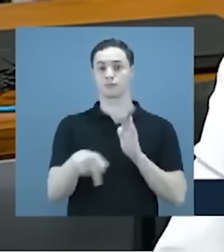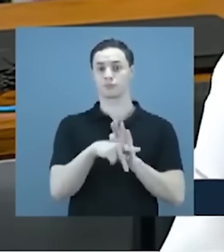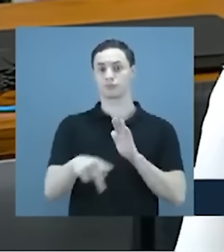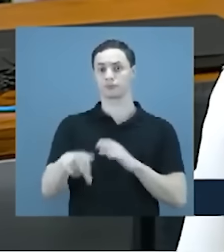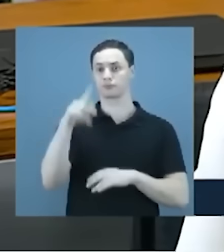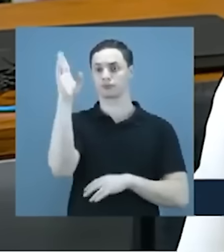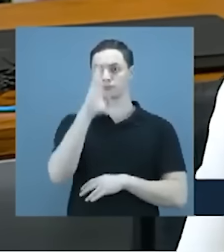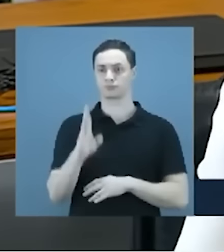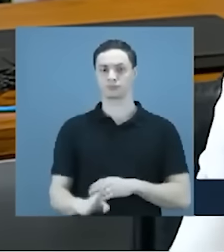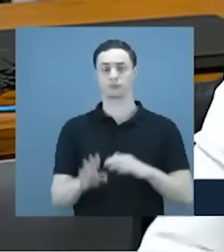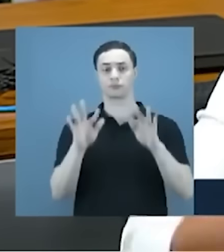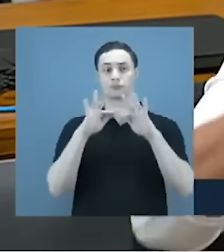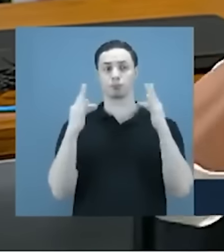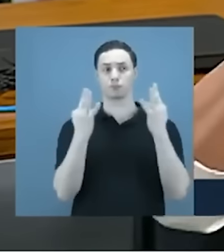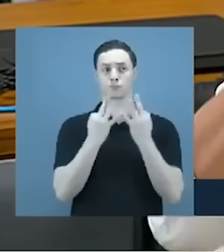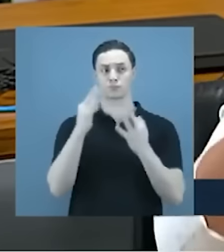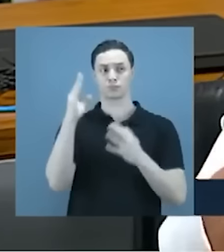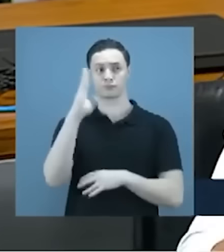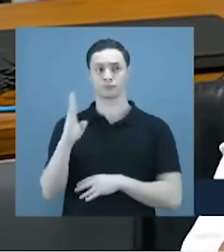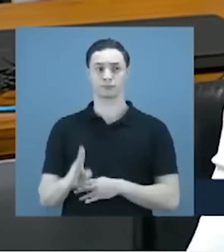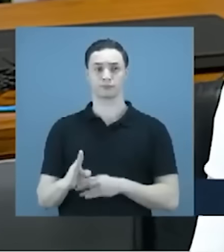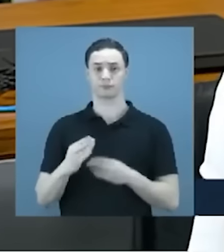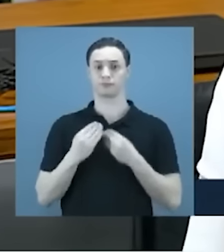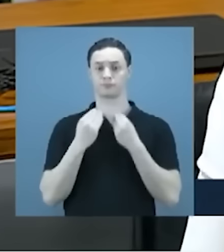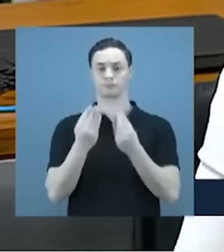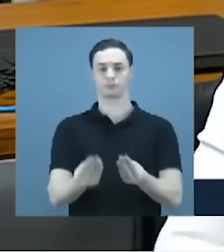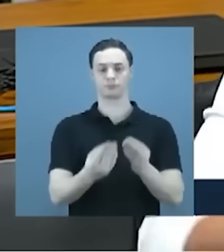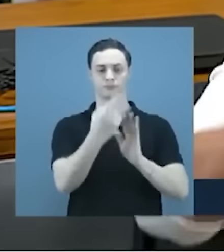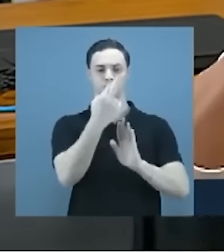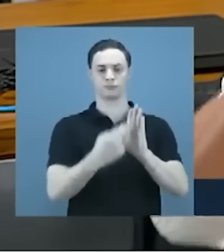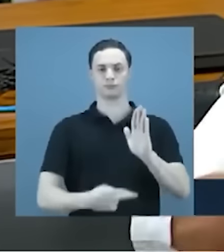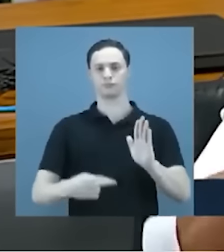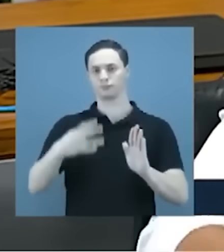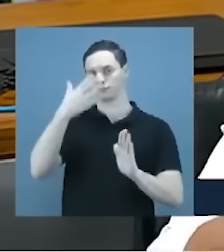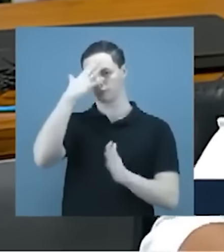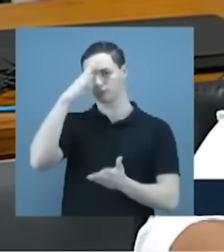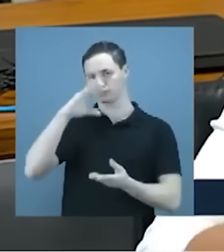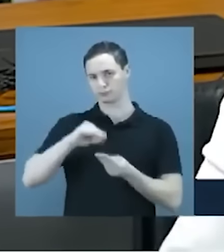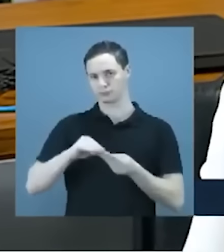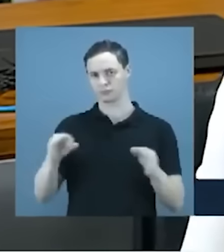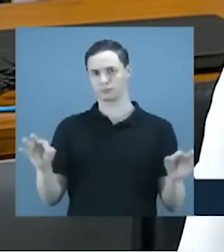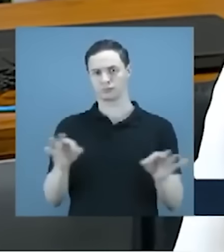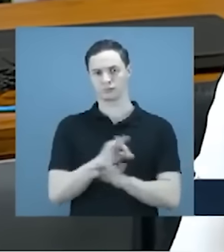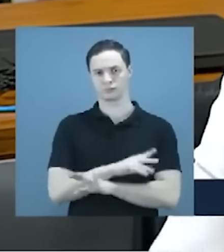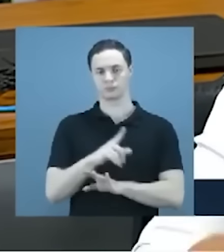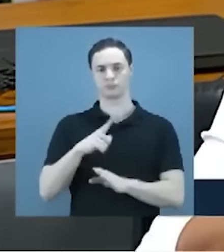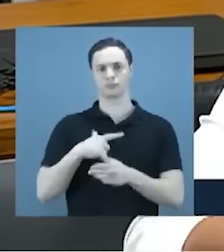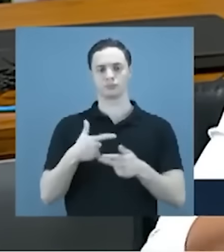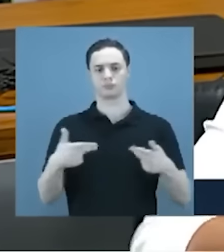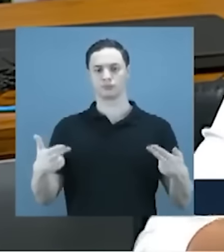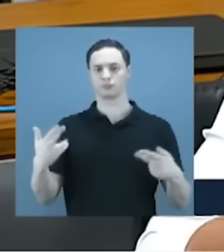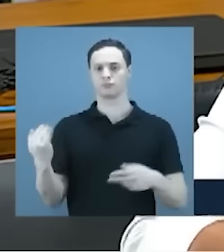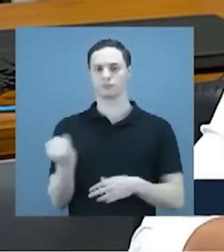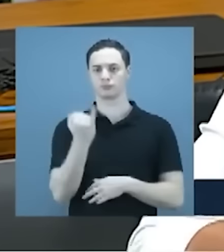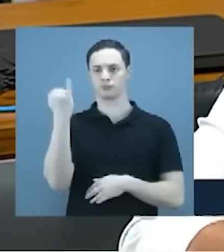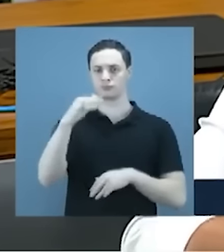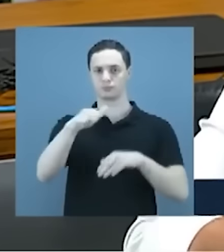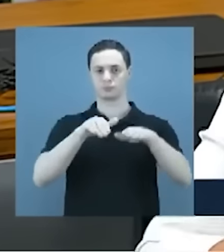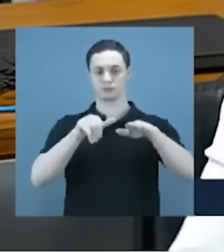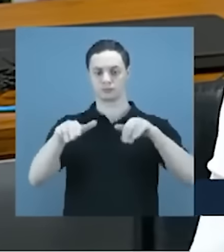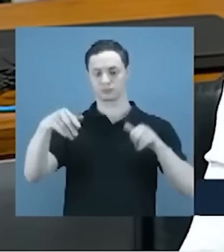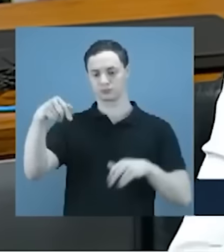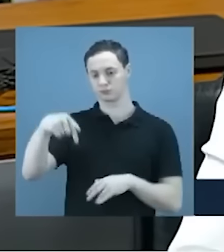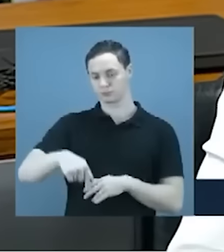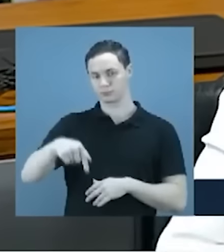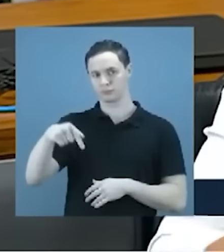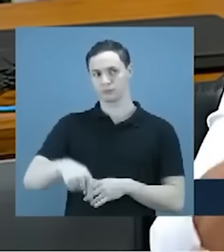famílias brasileiras de trazer um relatório conclusivo de trazer indiciamentos importantes de convocar para esta